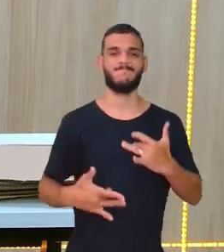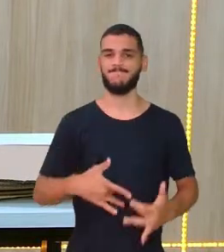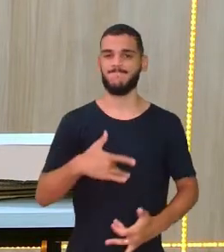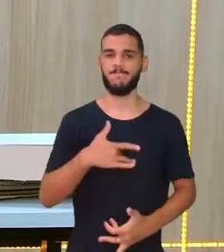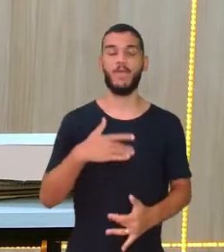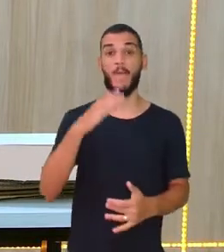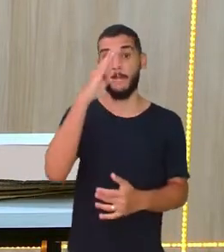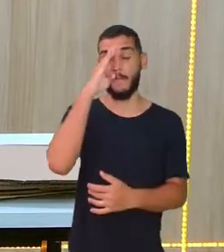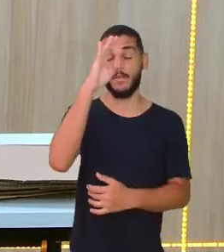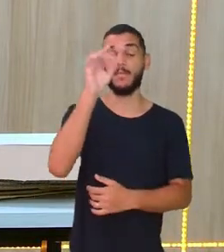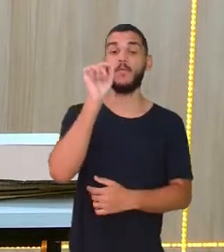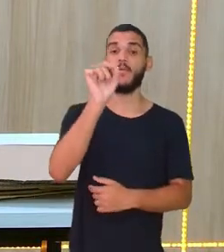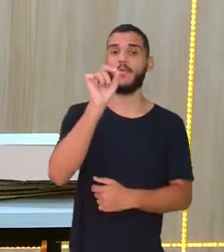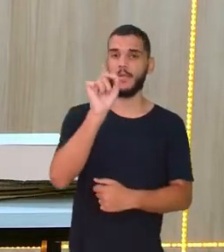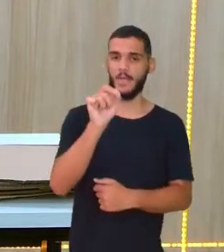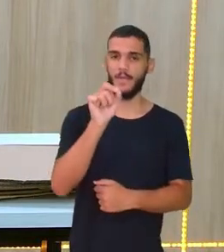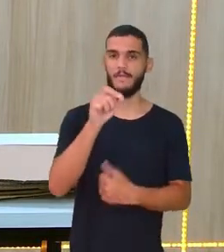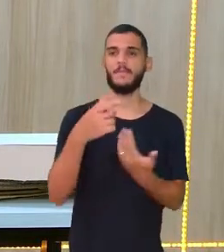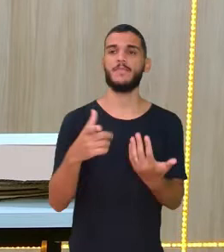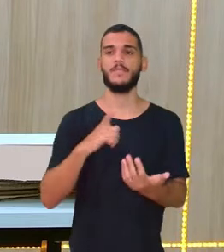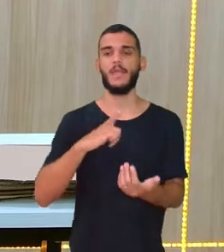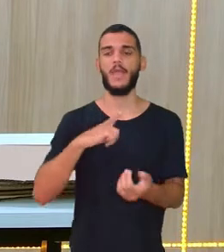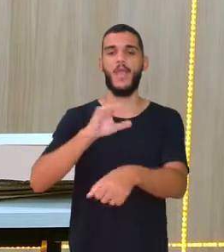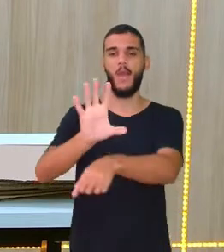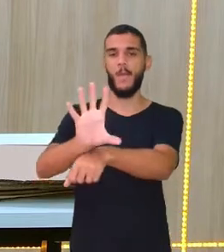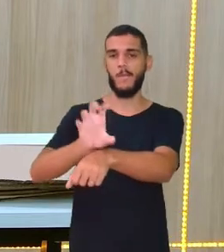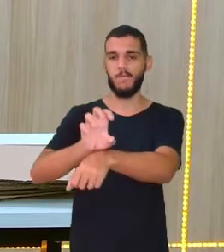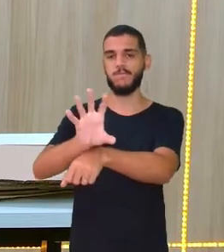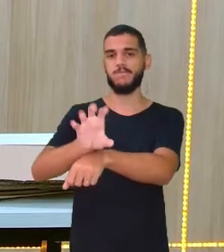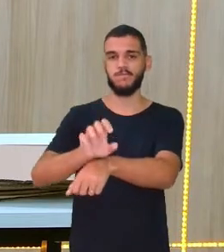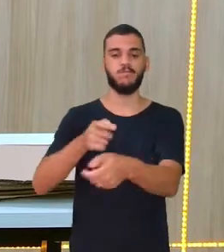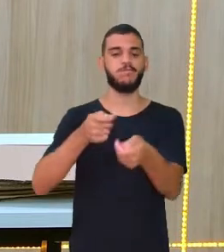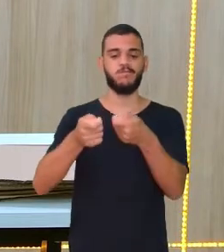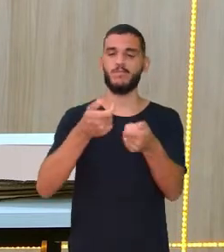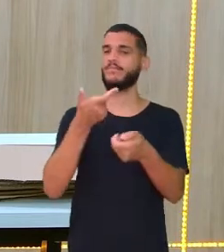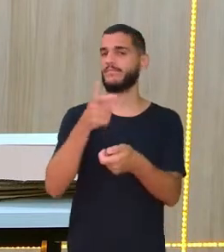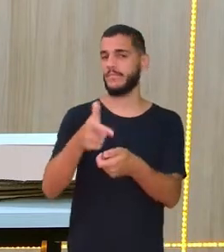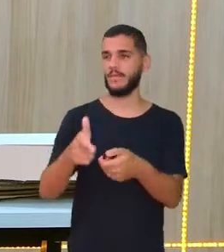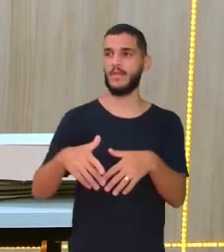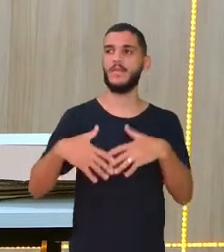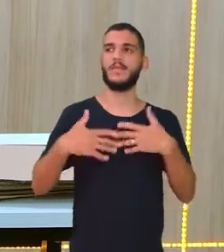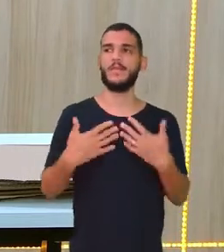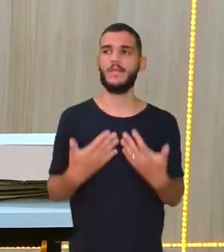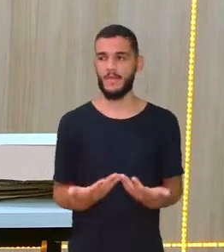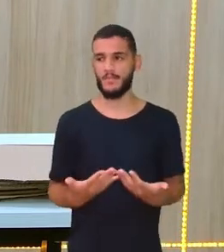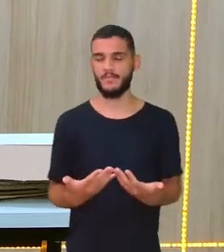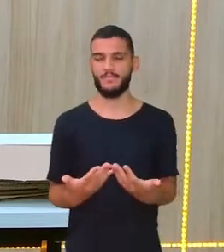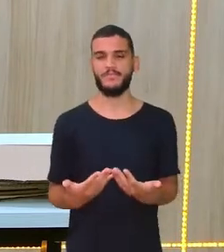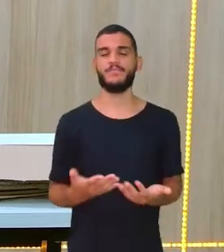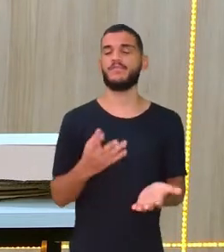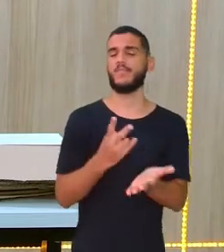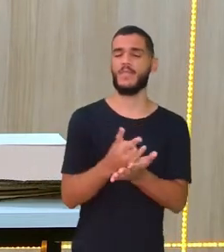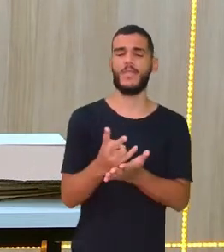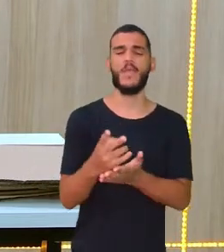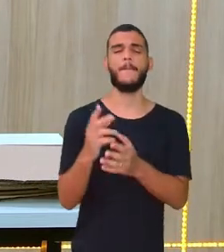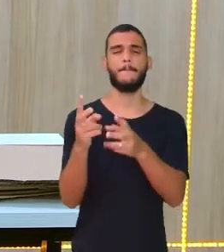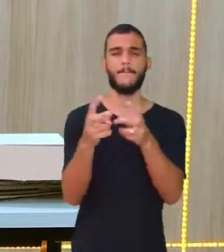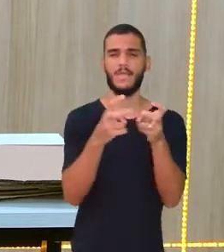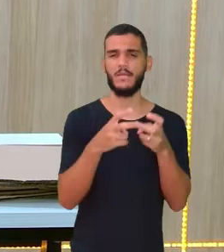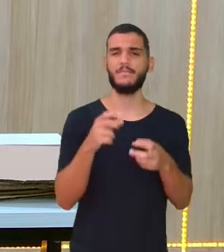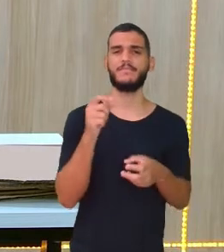e, principalmente, a questão aí da contração involuntária. Mas vimos aí a questão da contração,